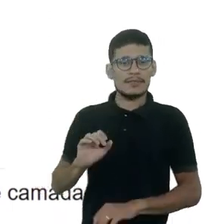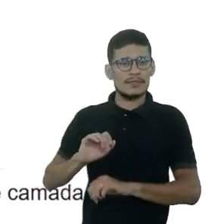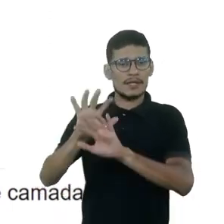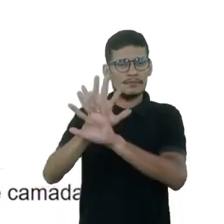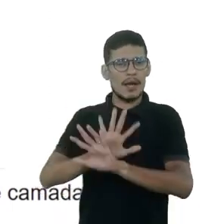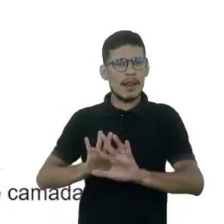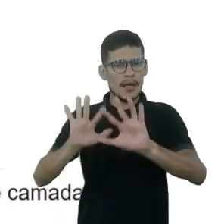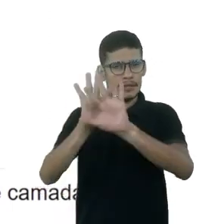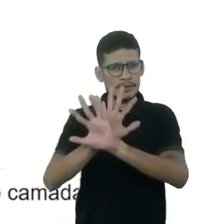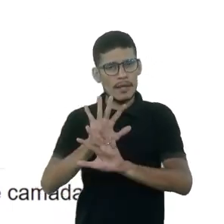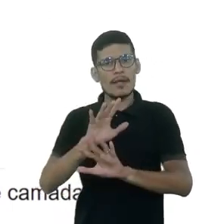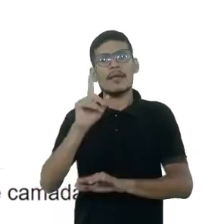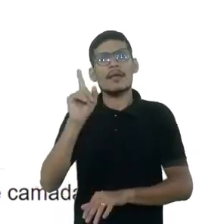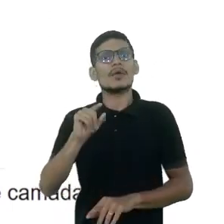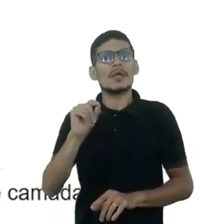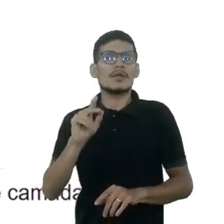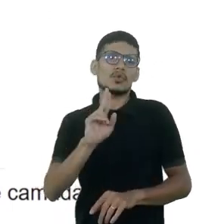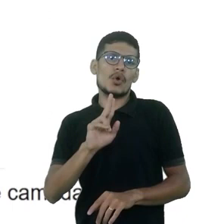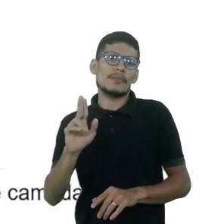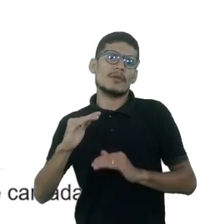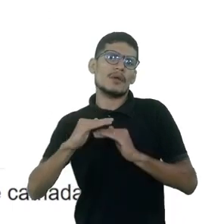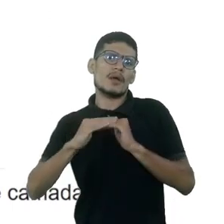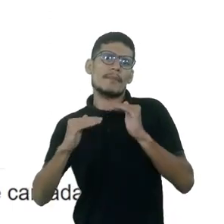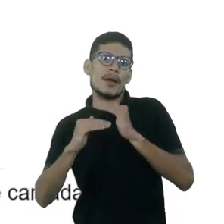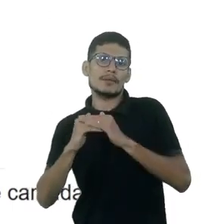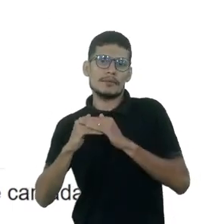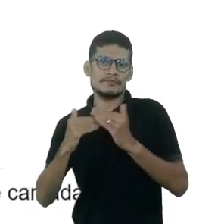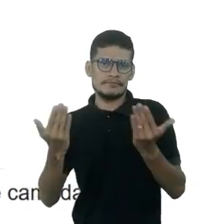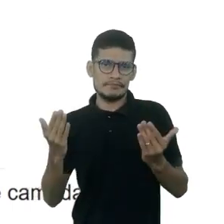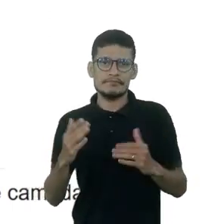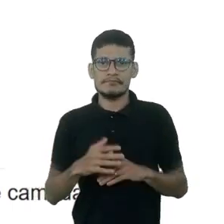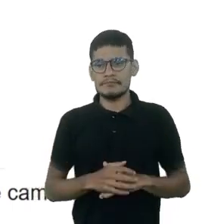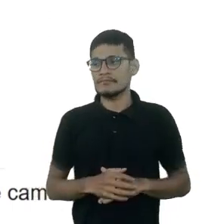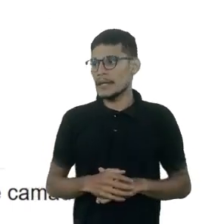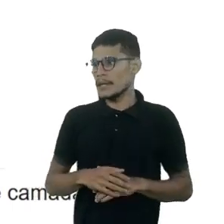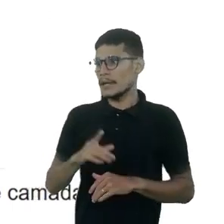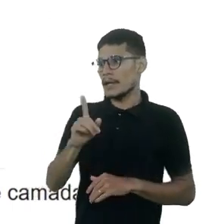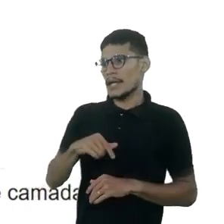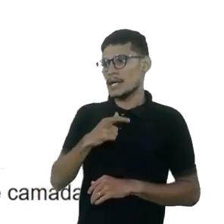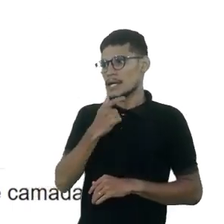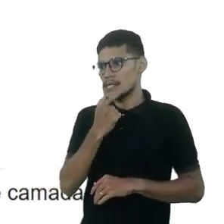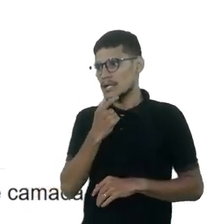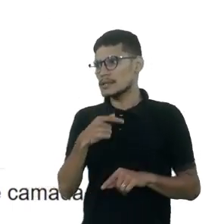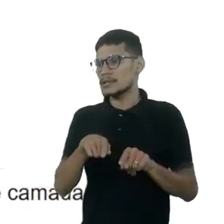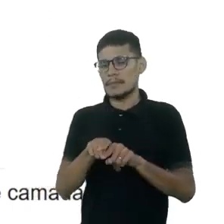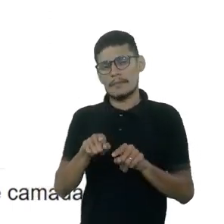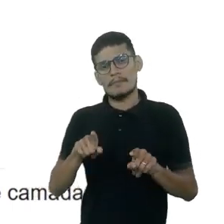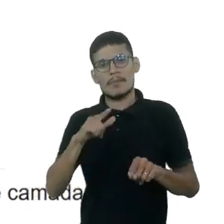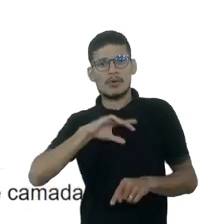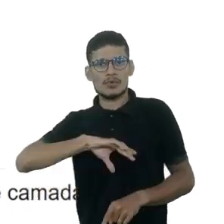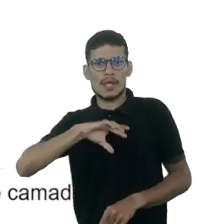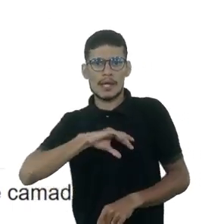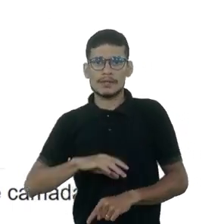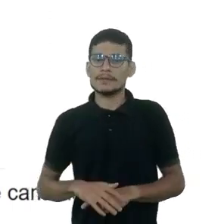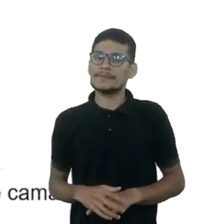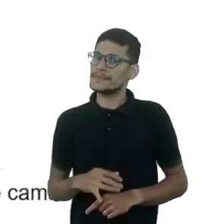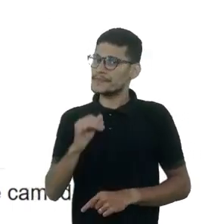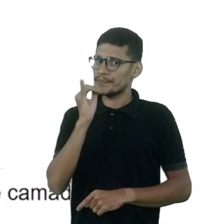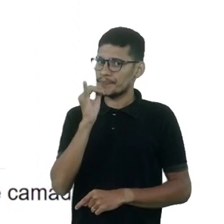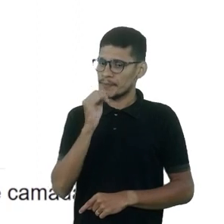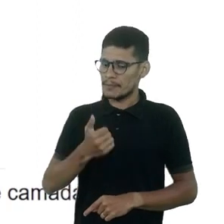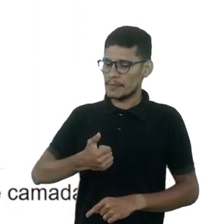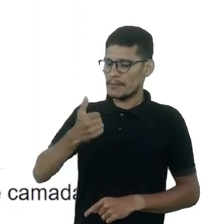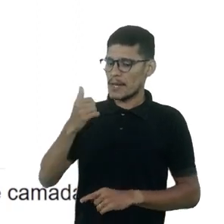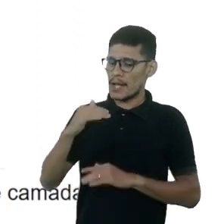é chamada de uma camada ou de layer, né? Que aí tem a ver com português ou com inglês. Ou seja, a primeira camada, que é a